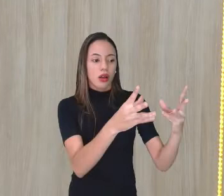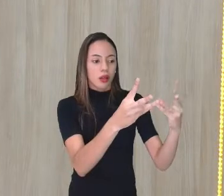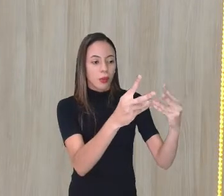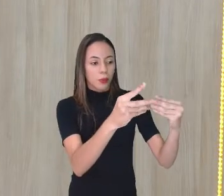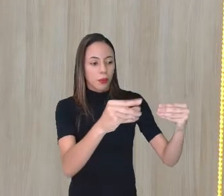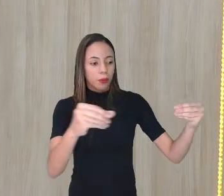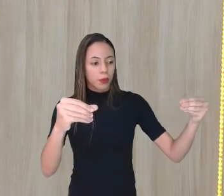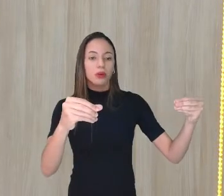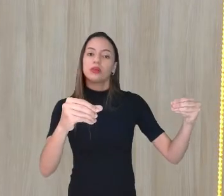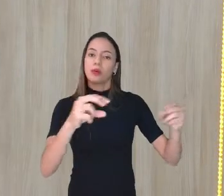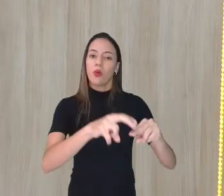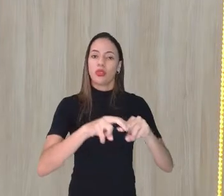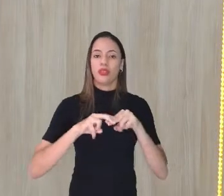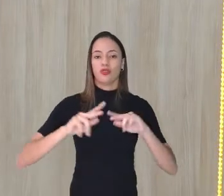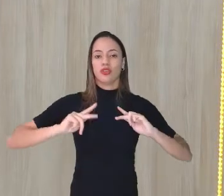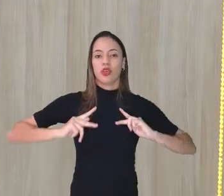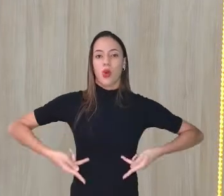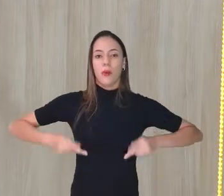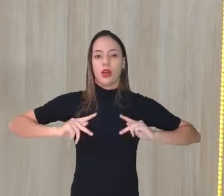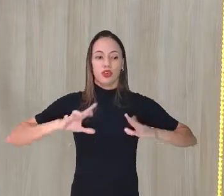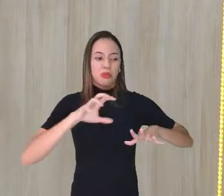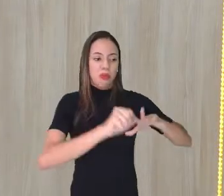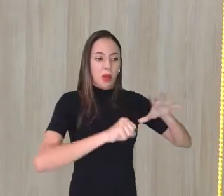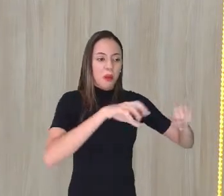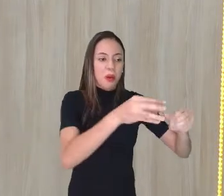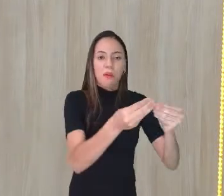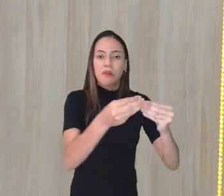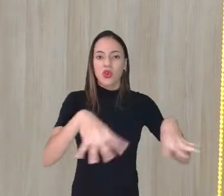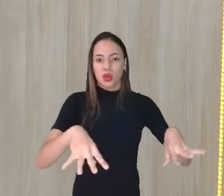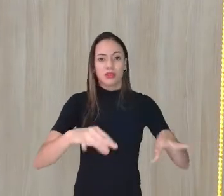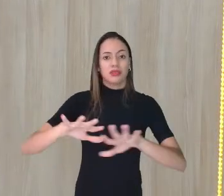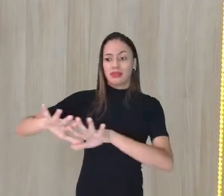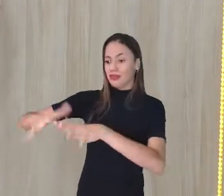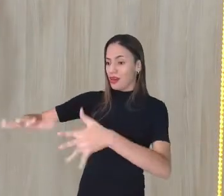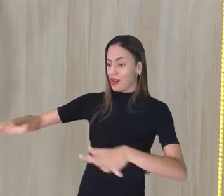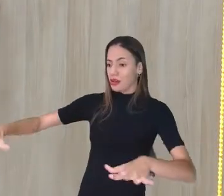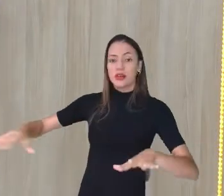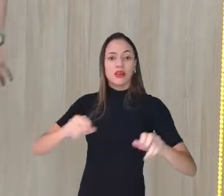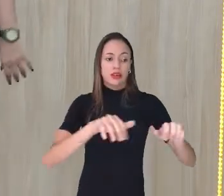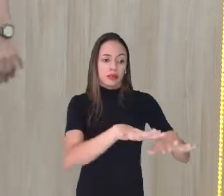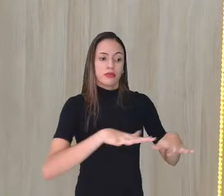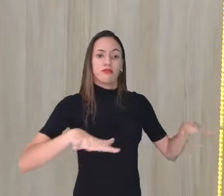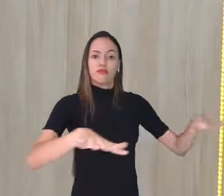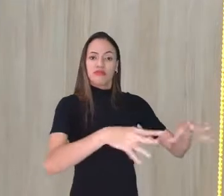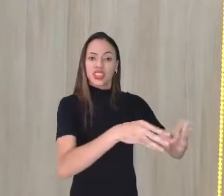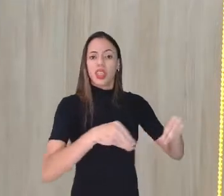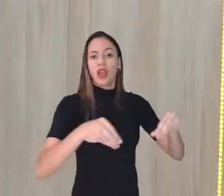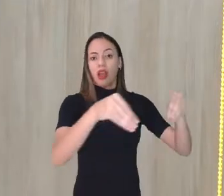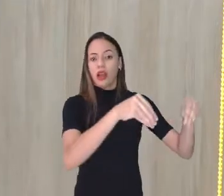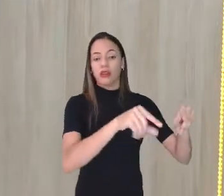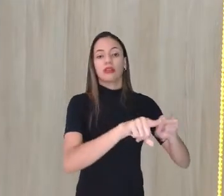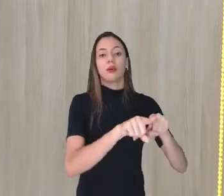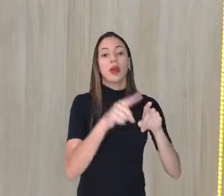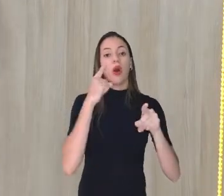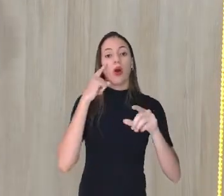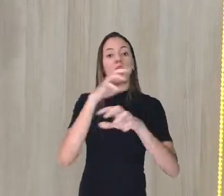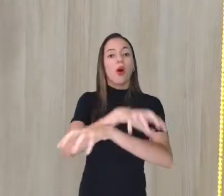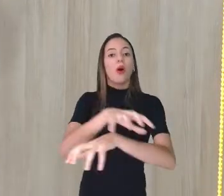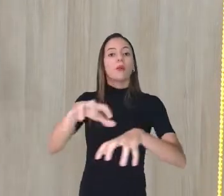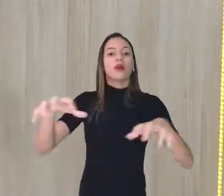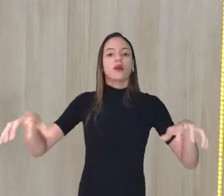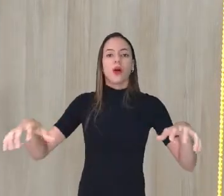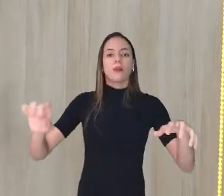atividades humanas, né? Nos ambientes terrestres e nos aquáticos também, tá certo? Então, vamos ver aqui por bioma qual é